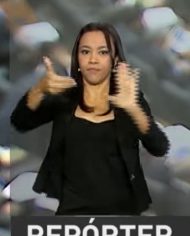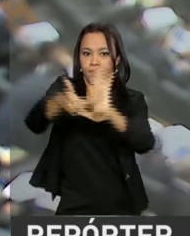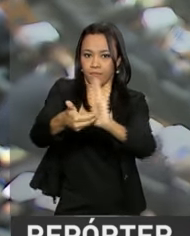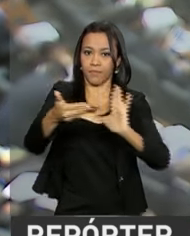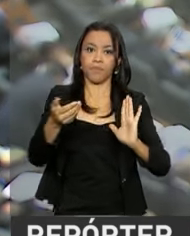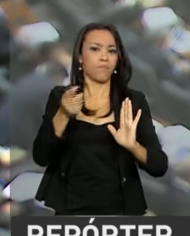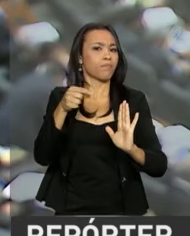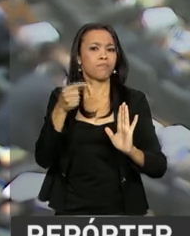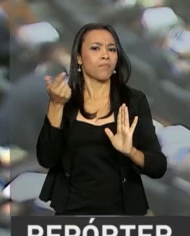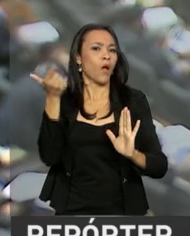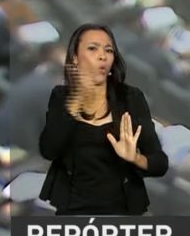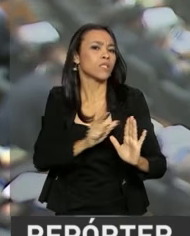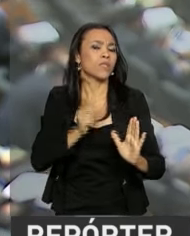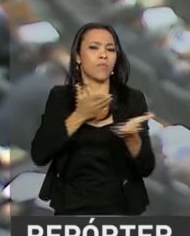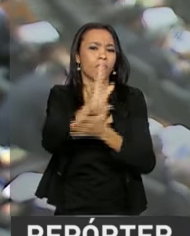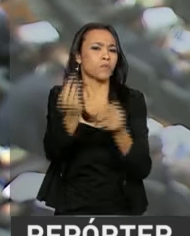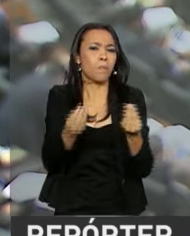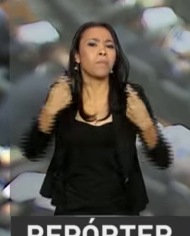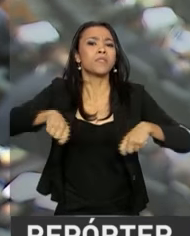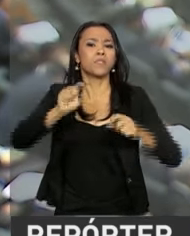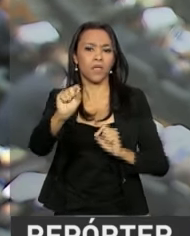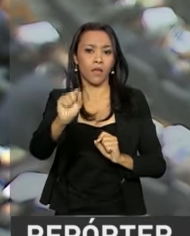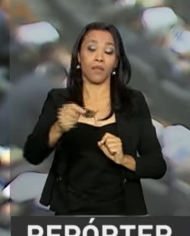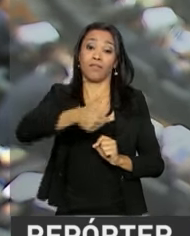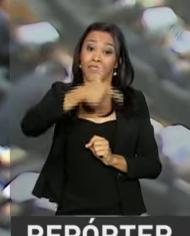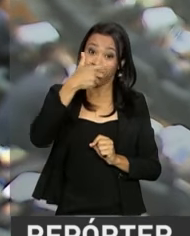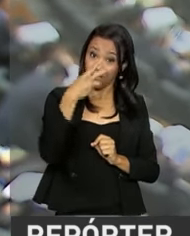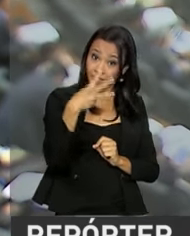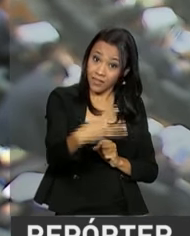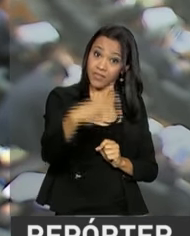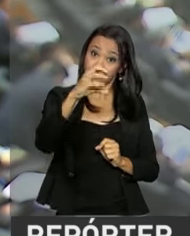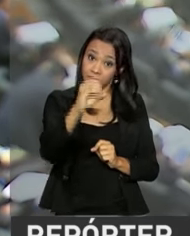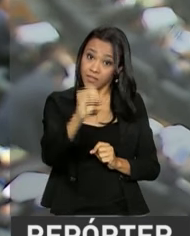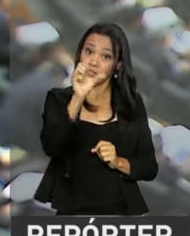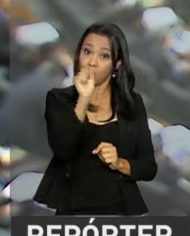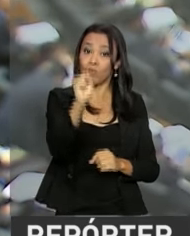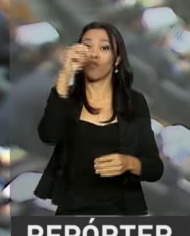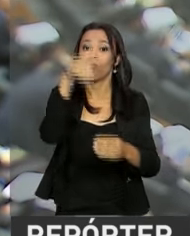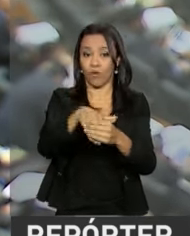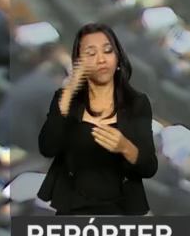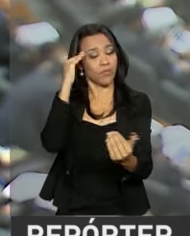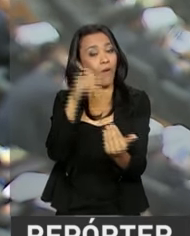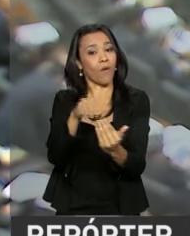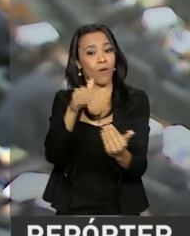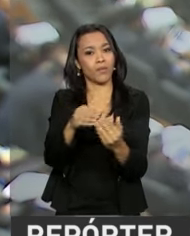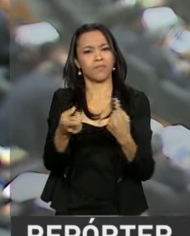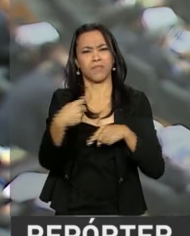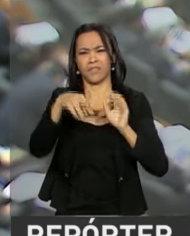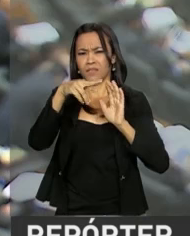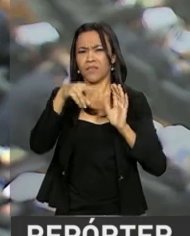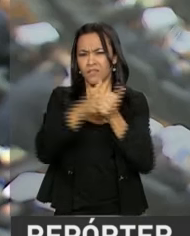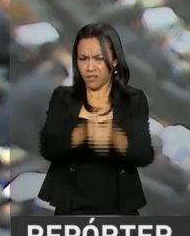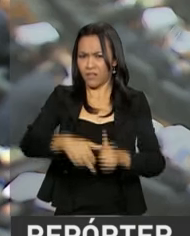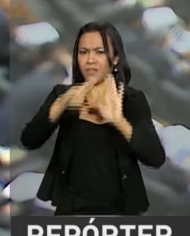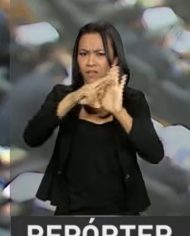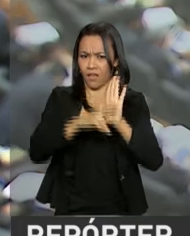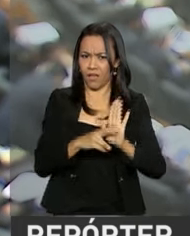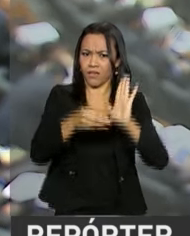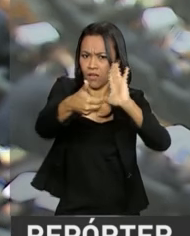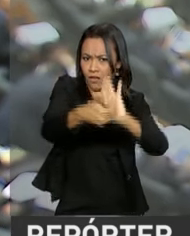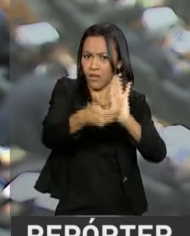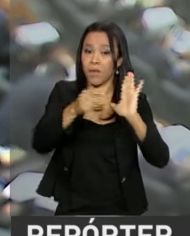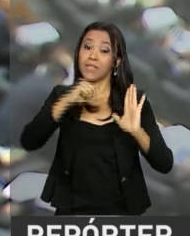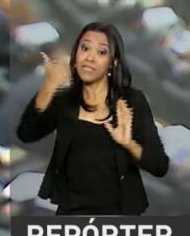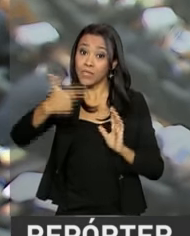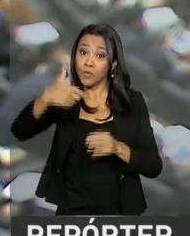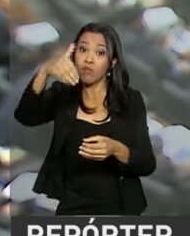ser aprovada, são necessários pelo menos 308 votos favoráveis. Pelo regimento da Casa, essa segunda